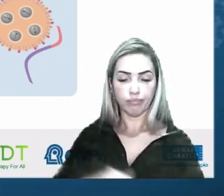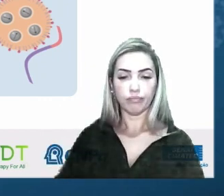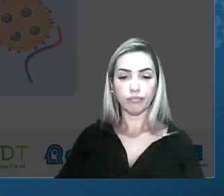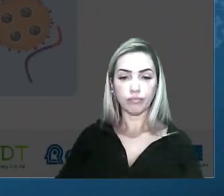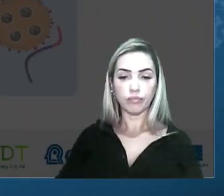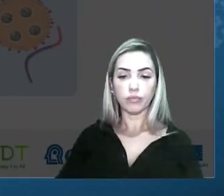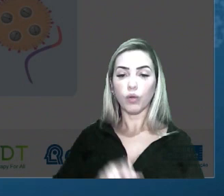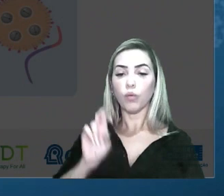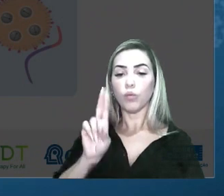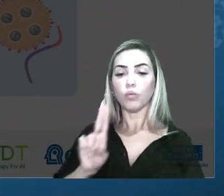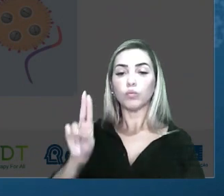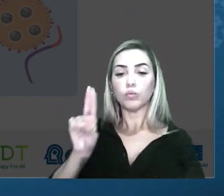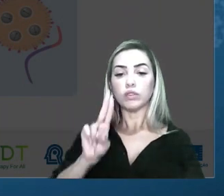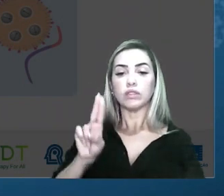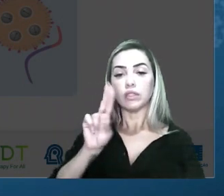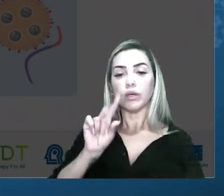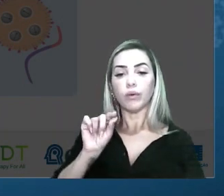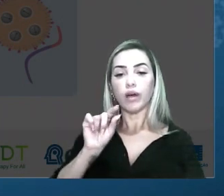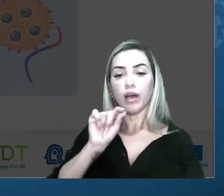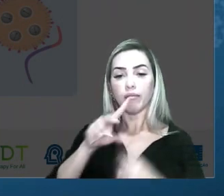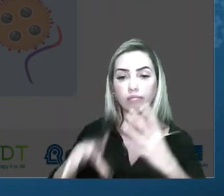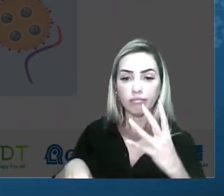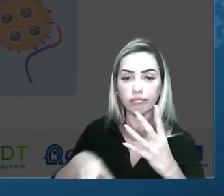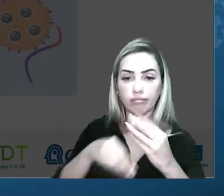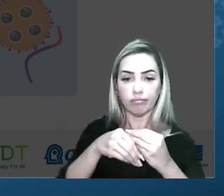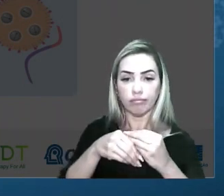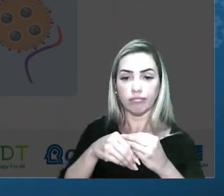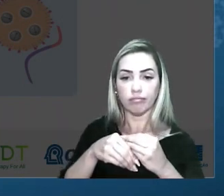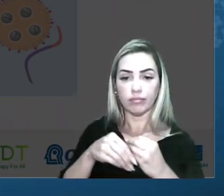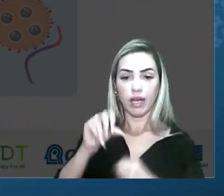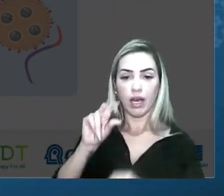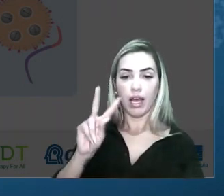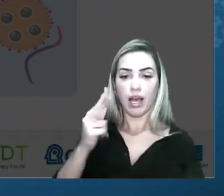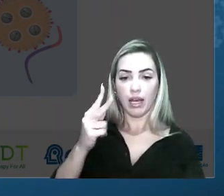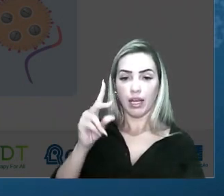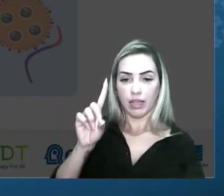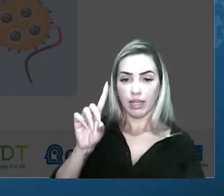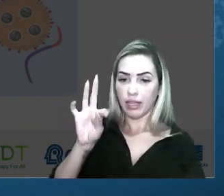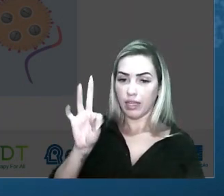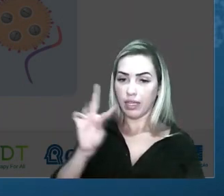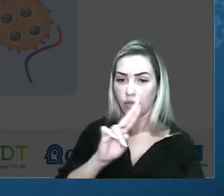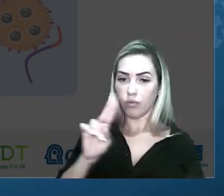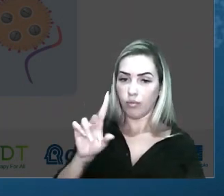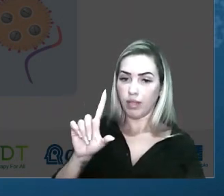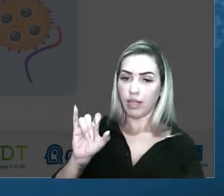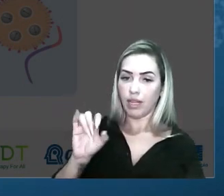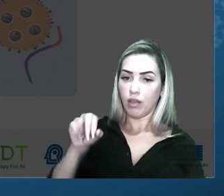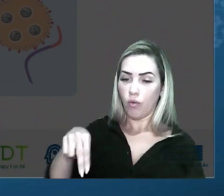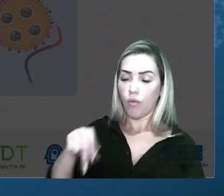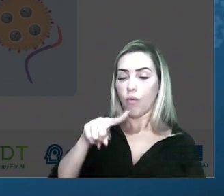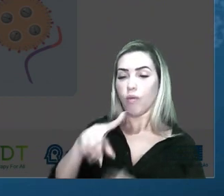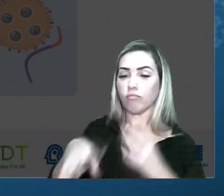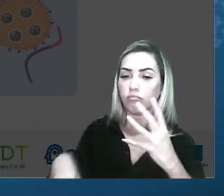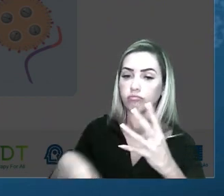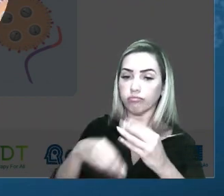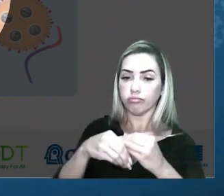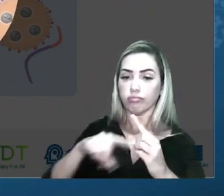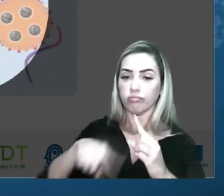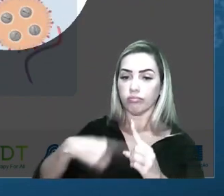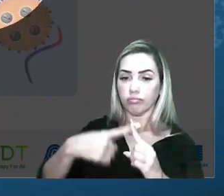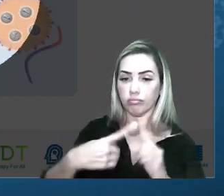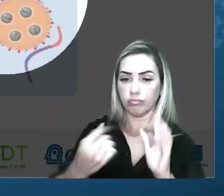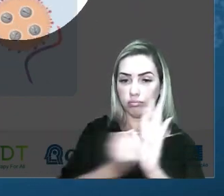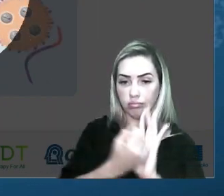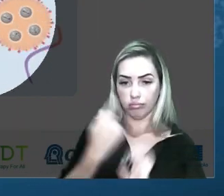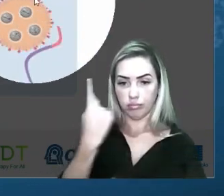utiliza esse adjuvante da HDT, que é o Lion, que é um adjuvante patenteado por eles.